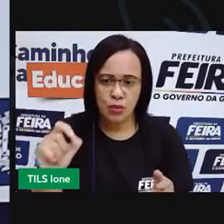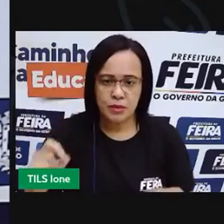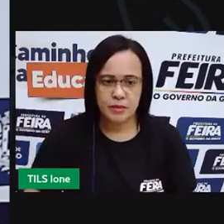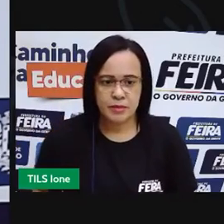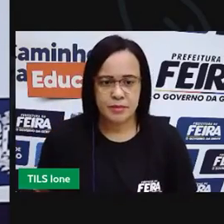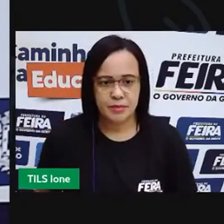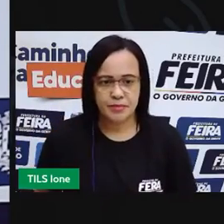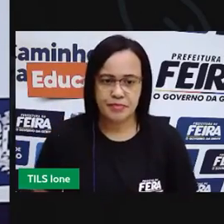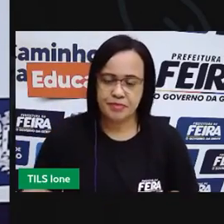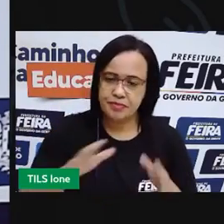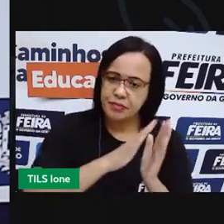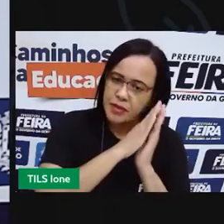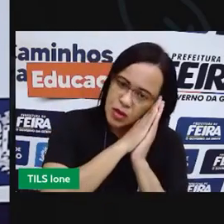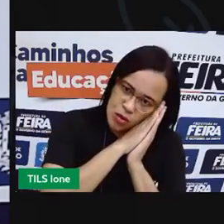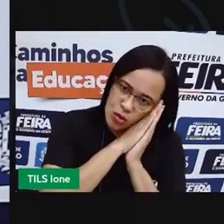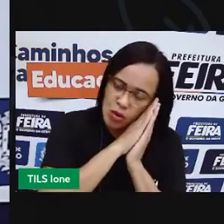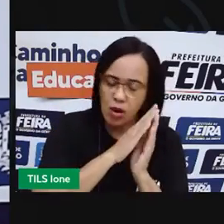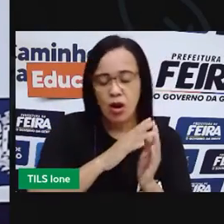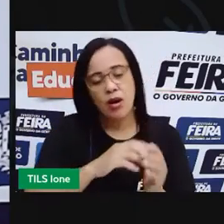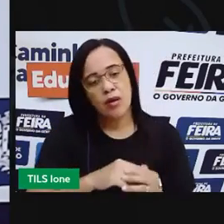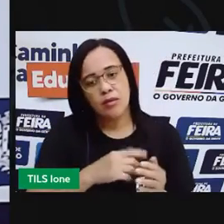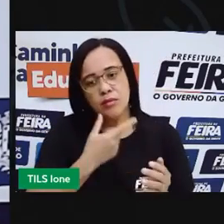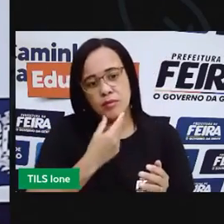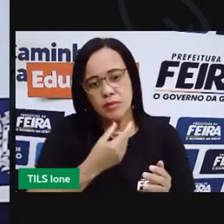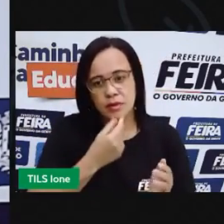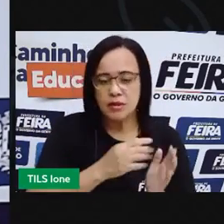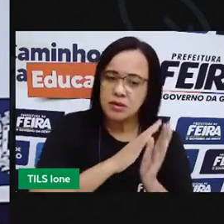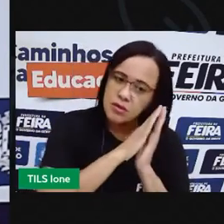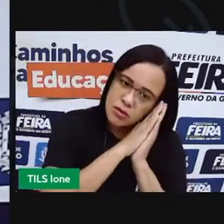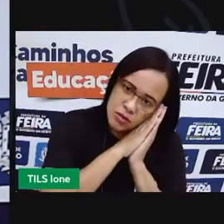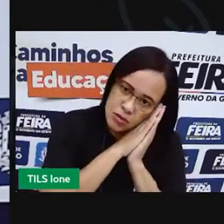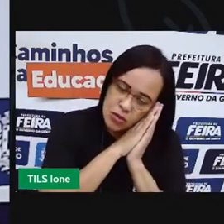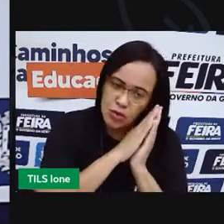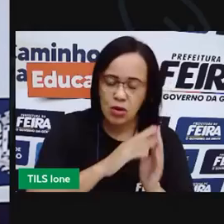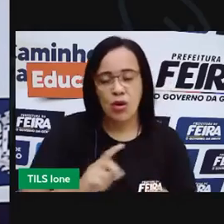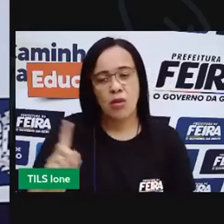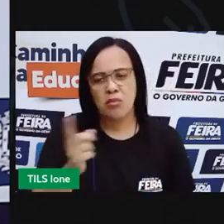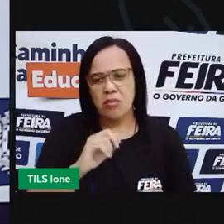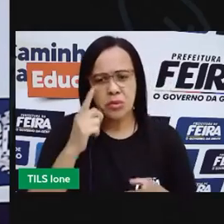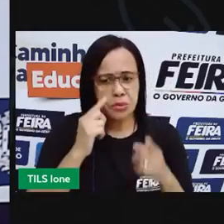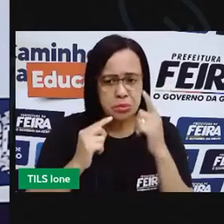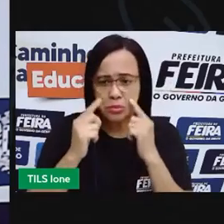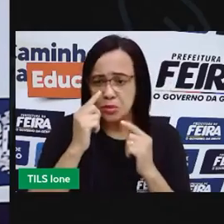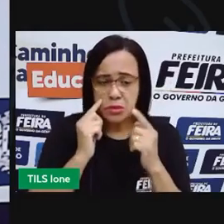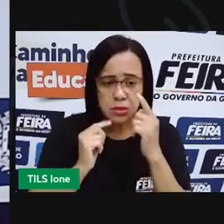e o menino dorme não chora na Noite Escura